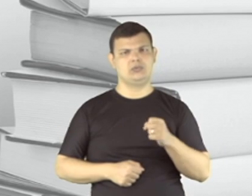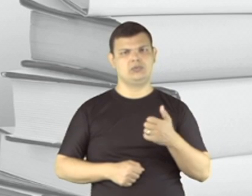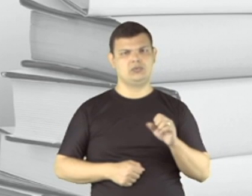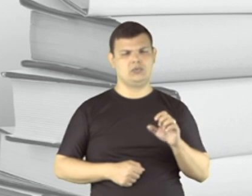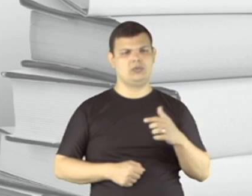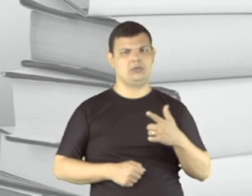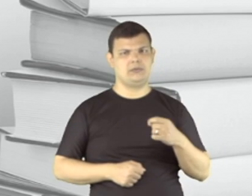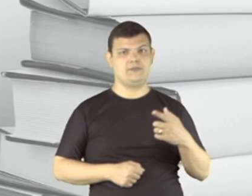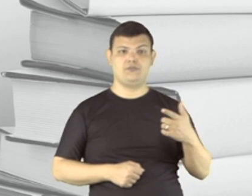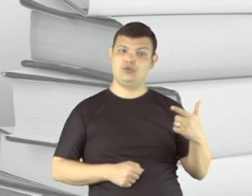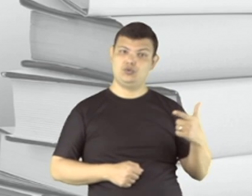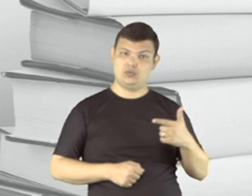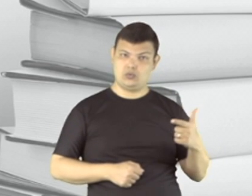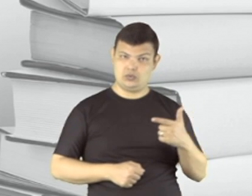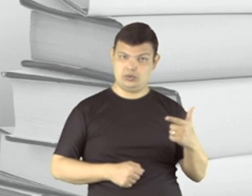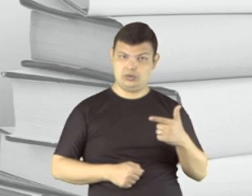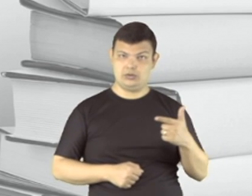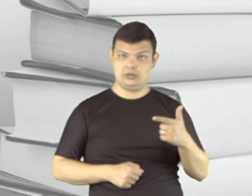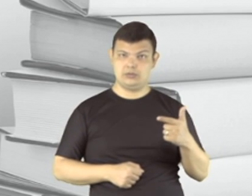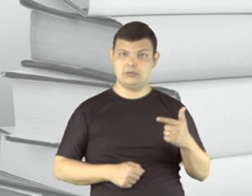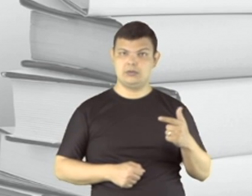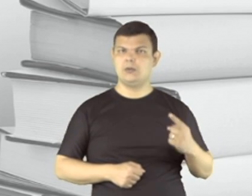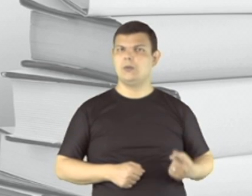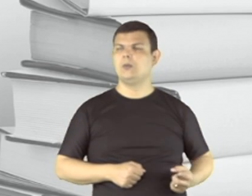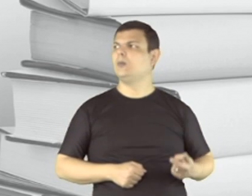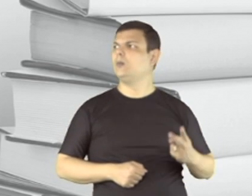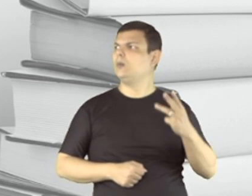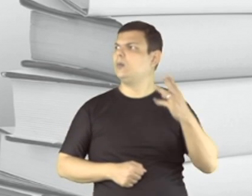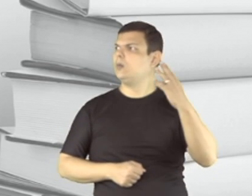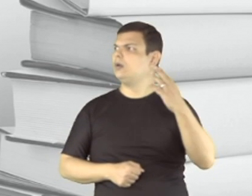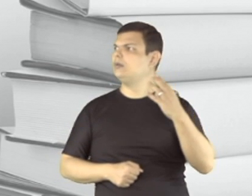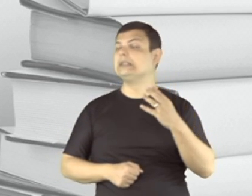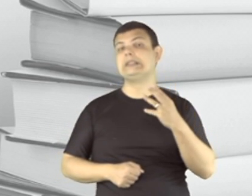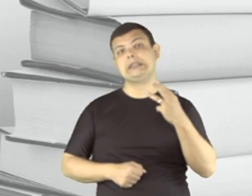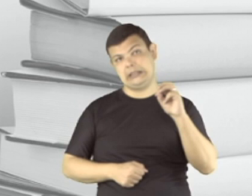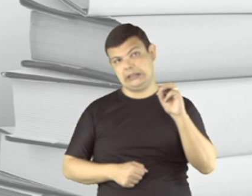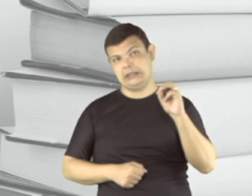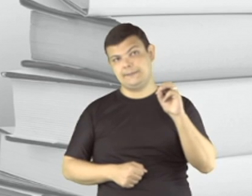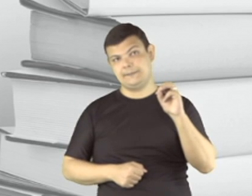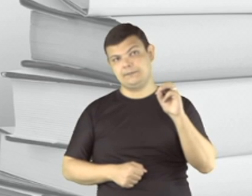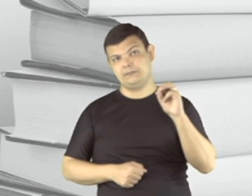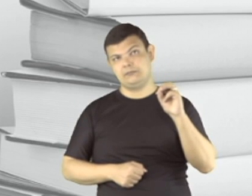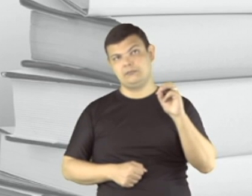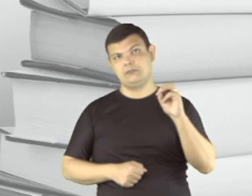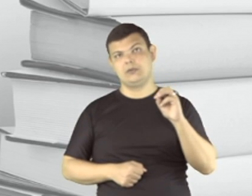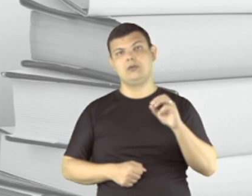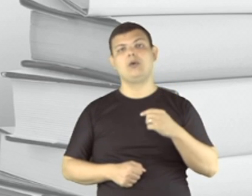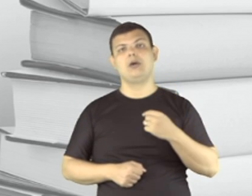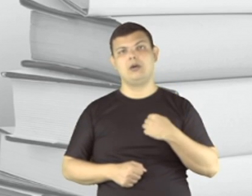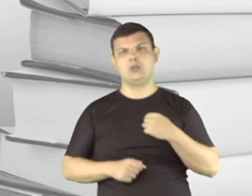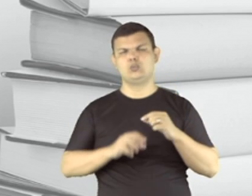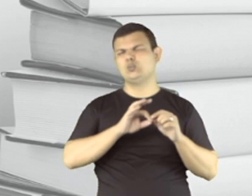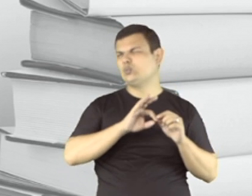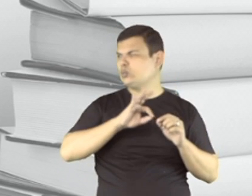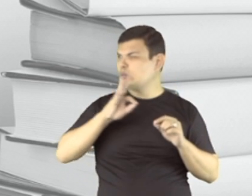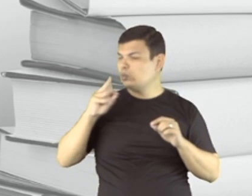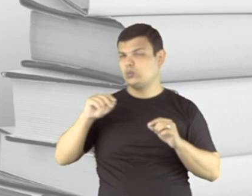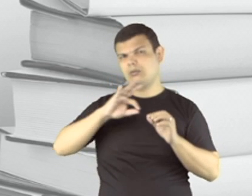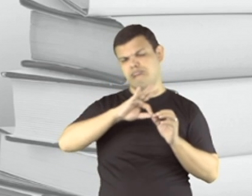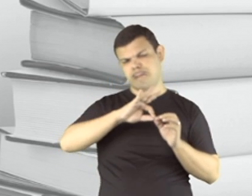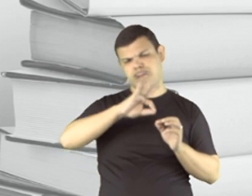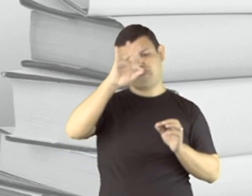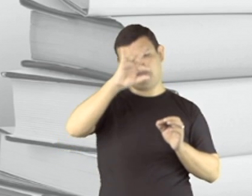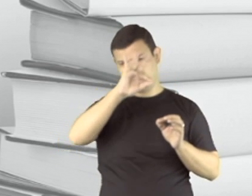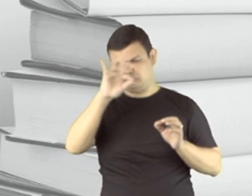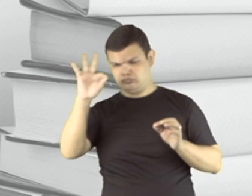dela, eu tenho 22 até aqui. E até aqui eu tenho 30. Então, para fazer toda a medida